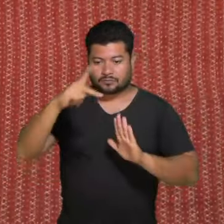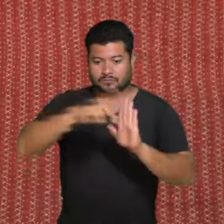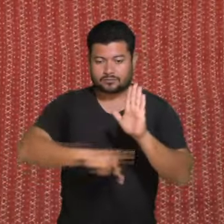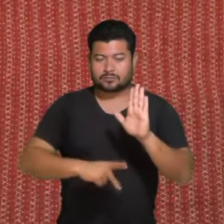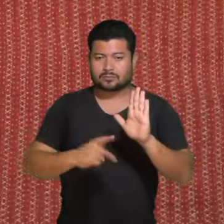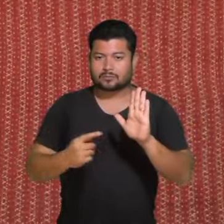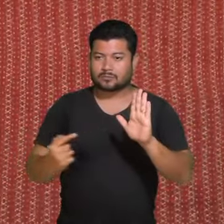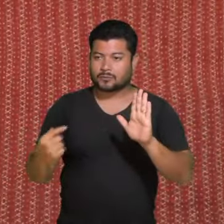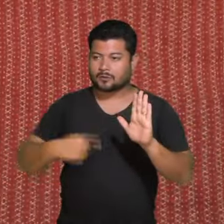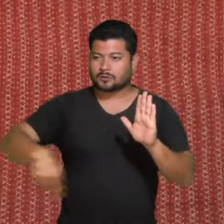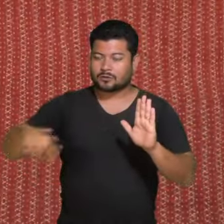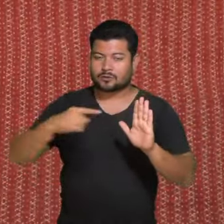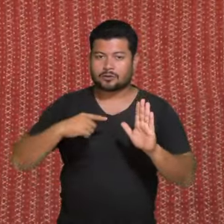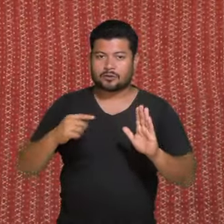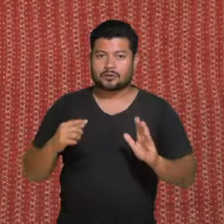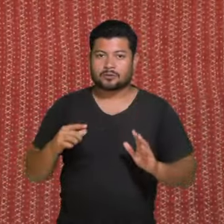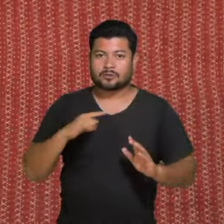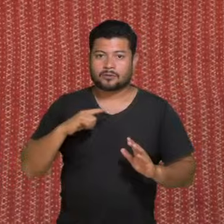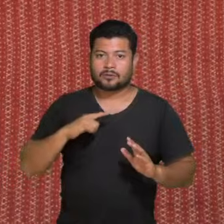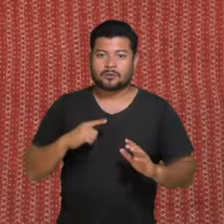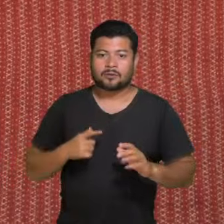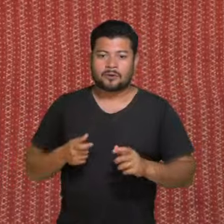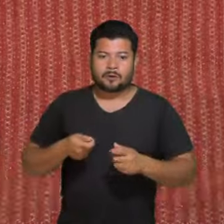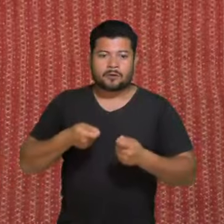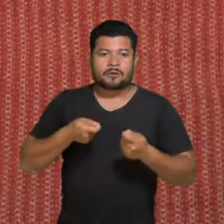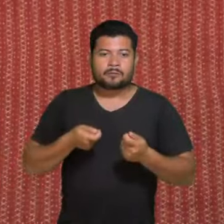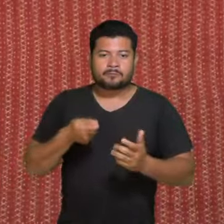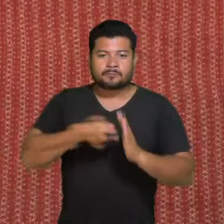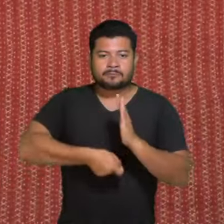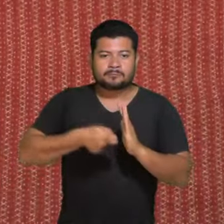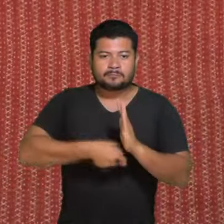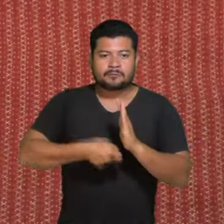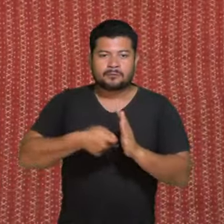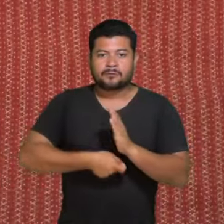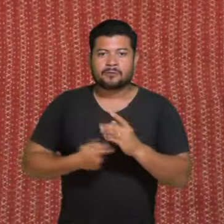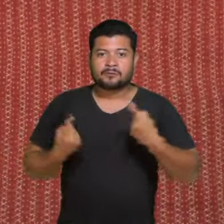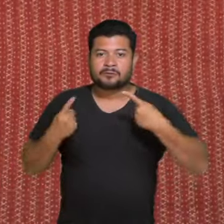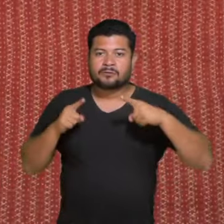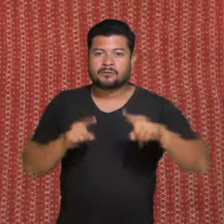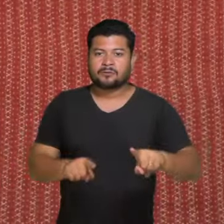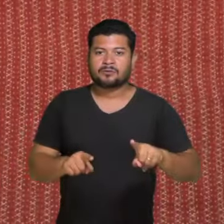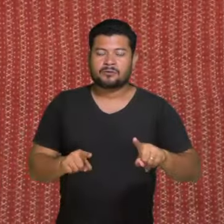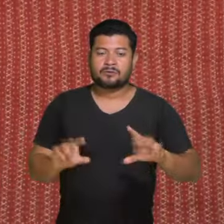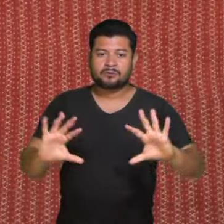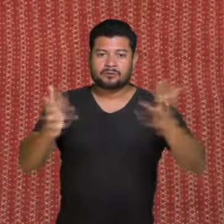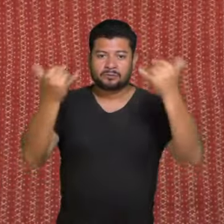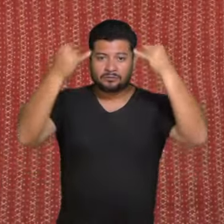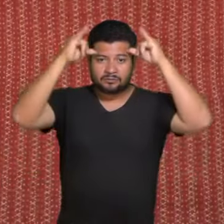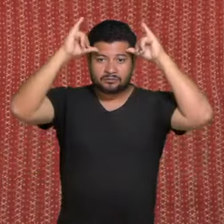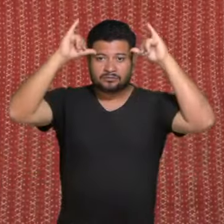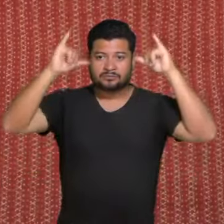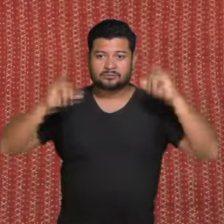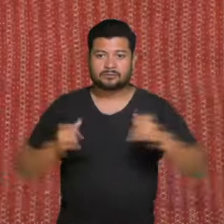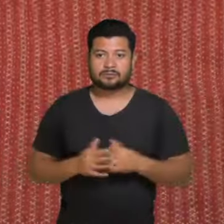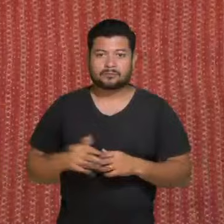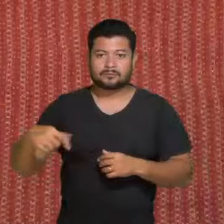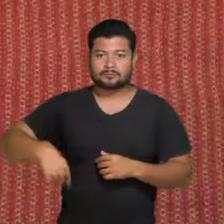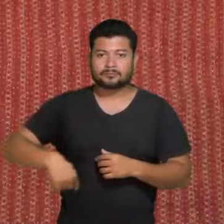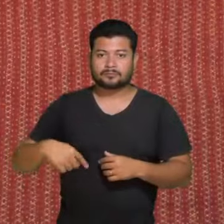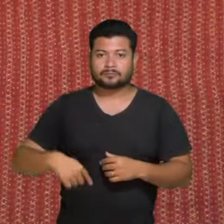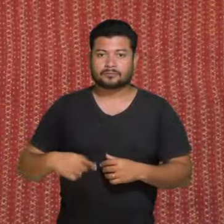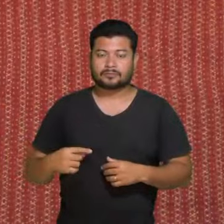nós estamos acirrando o combate contra a farra do boi. A farra do boi é crime no Brasil. Em Santa Catarina, nós aplicamos